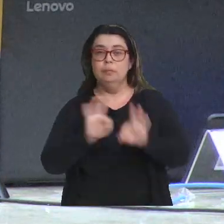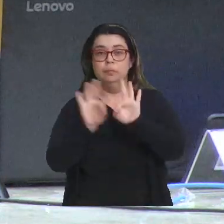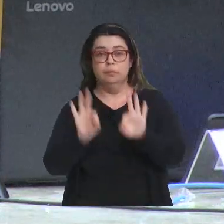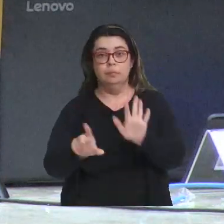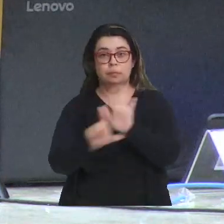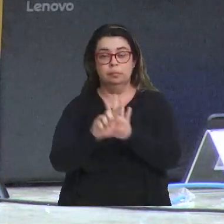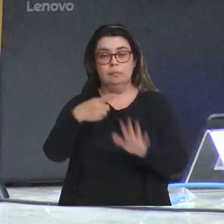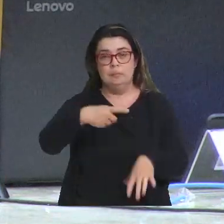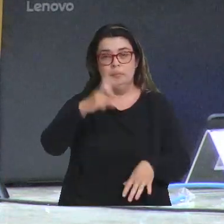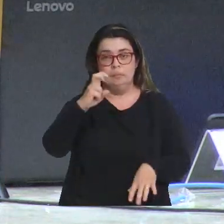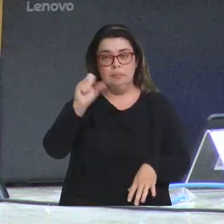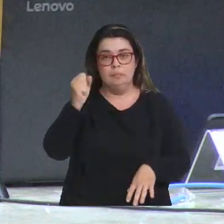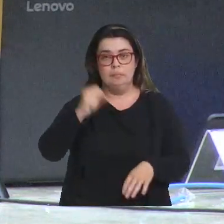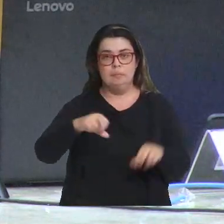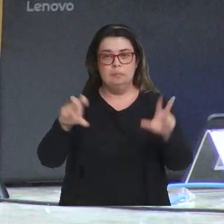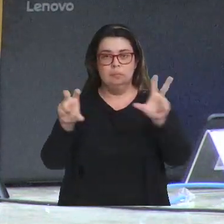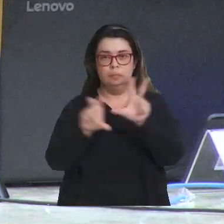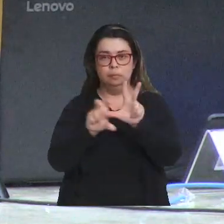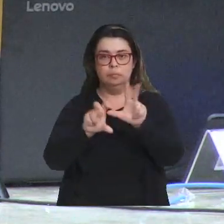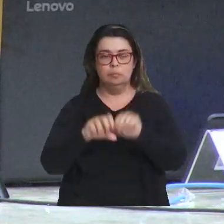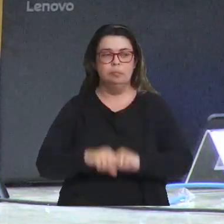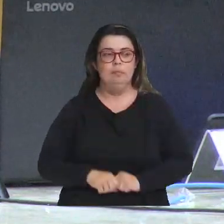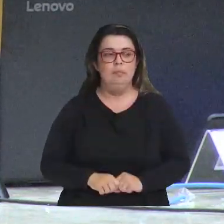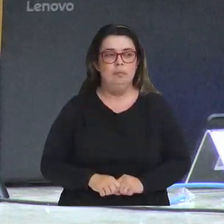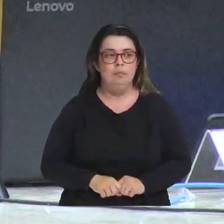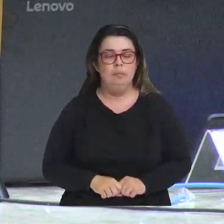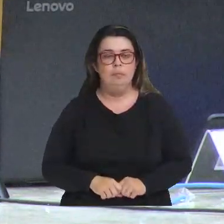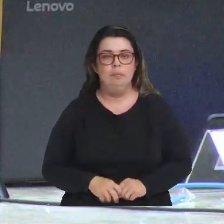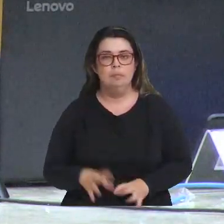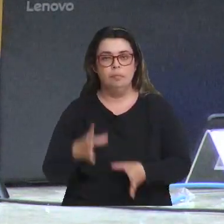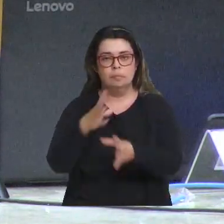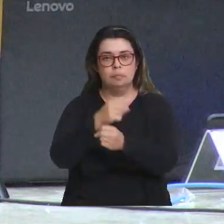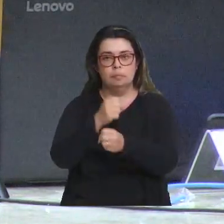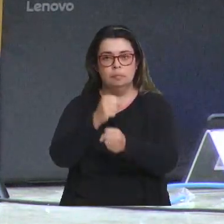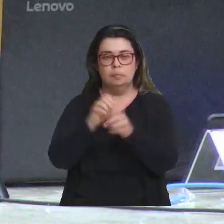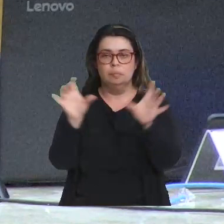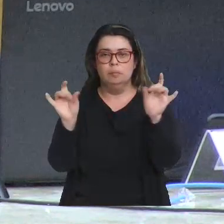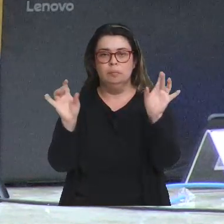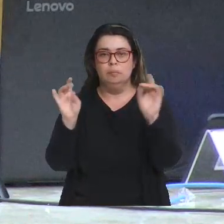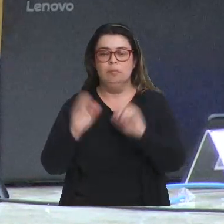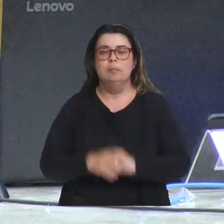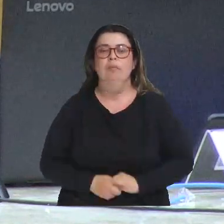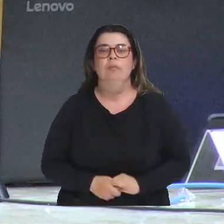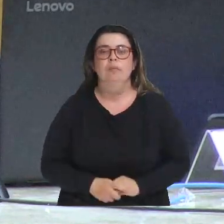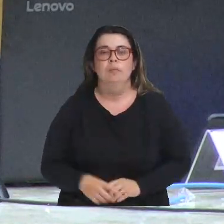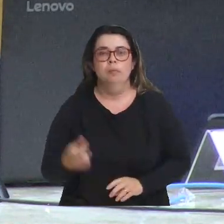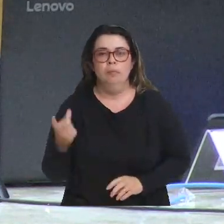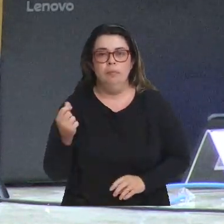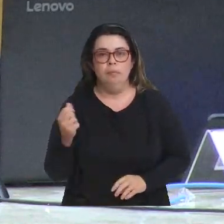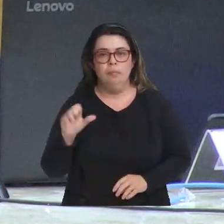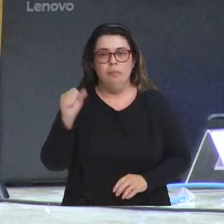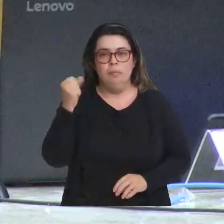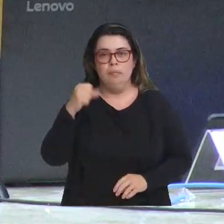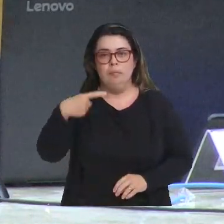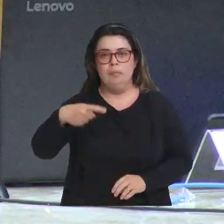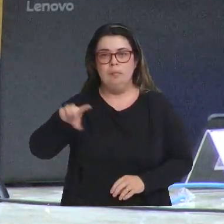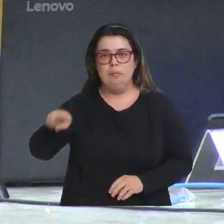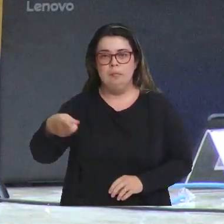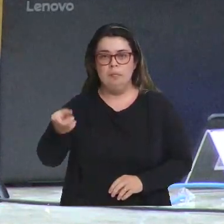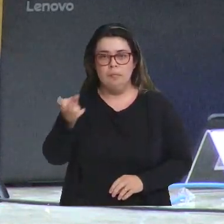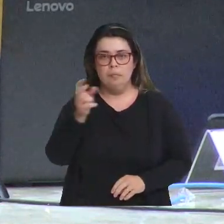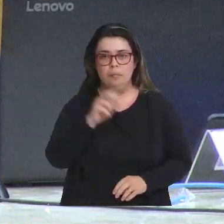158/2022, de autoria do Poder Executivo. Esse projeto dispõe sobre a abertura de crédito adicional especial para os fins que especifica no valor de